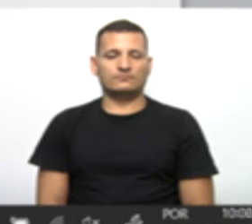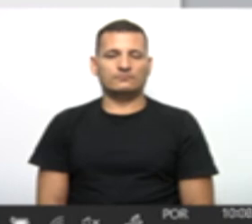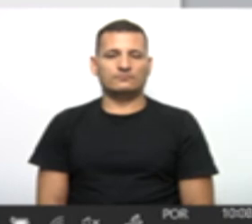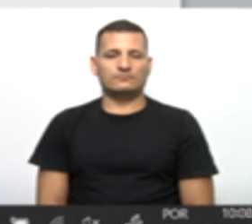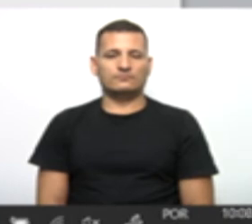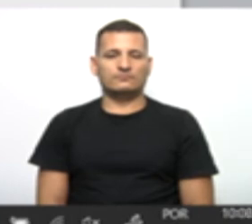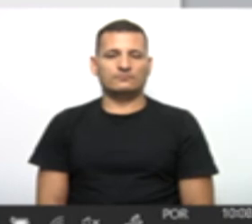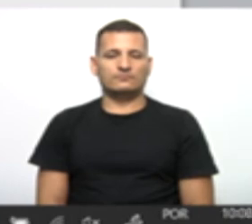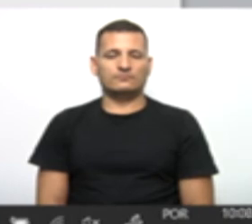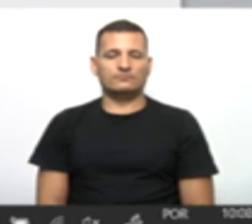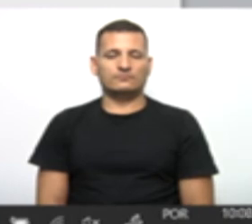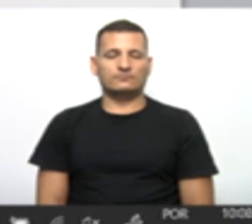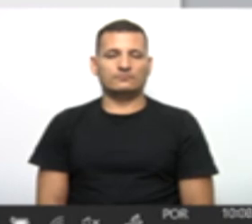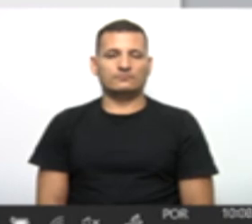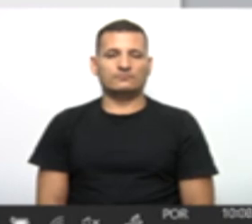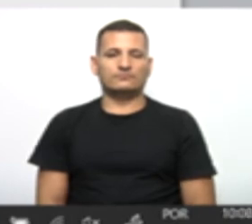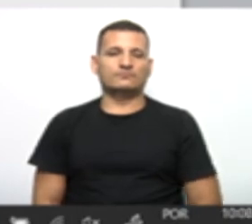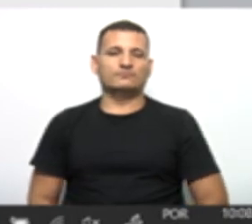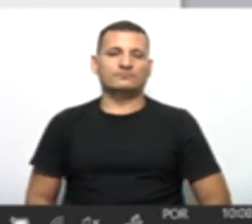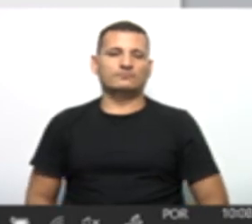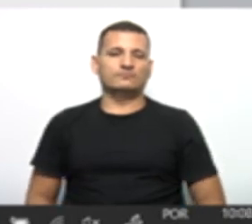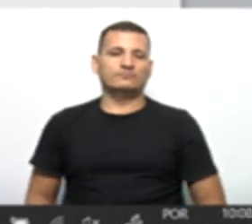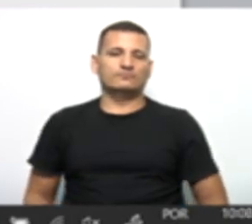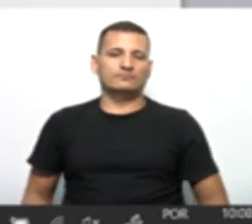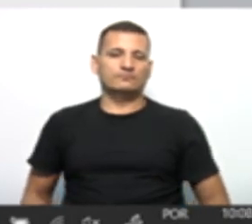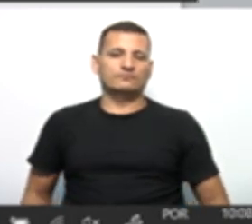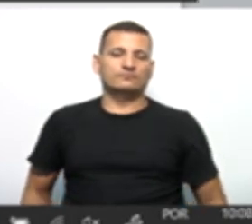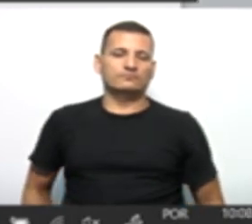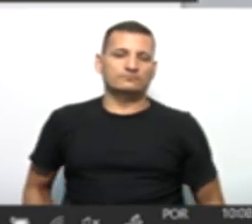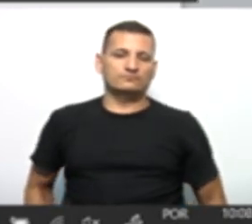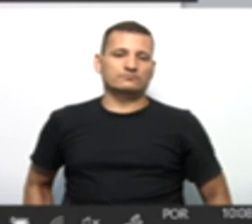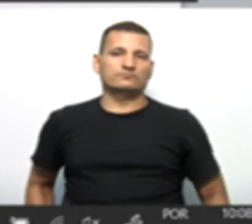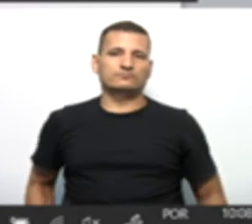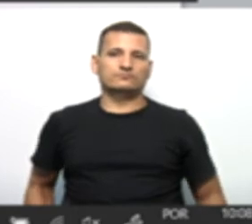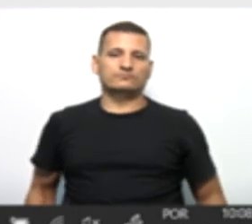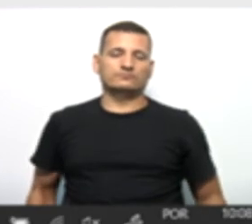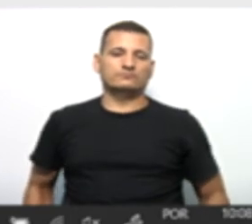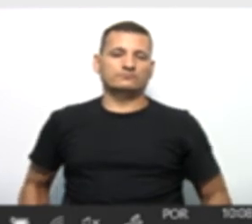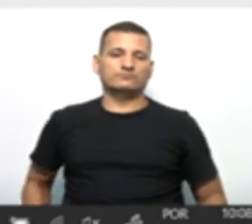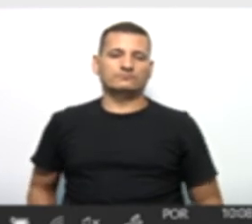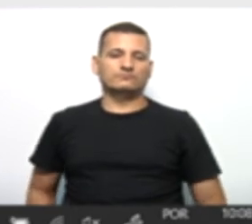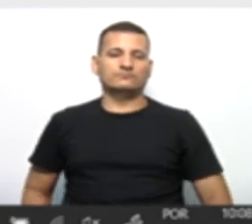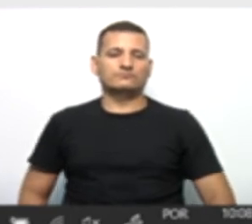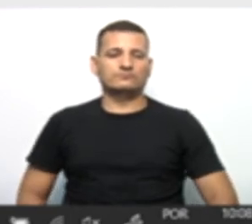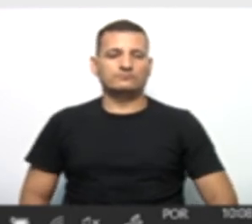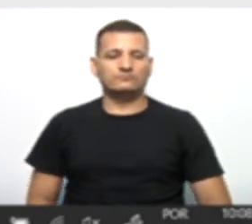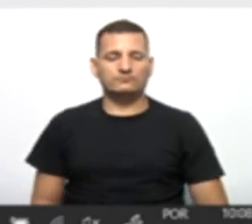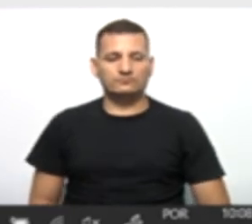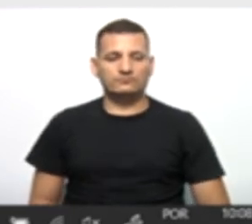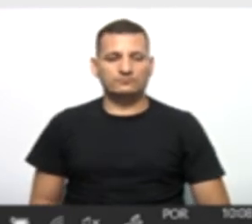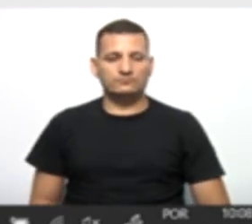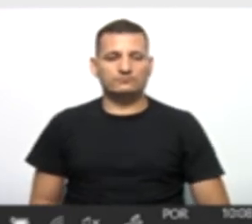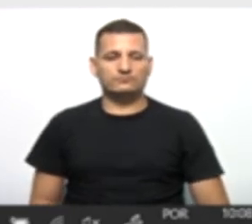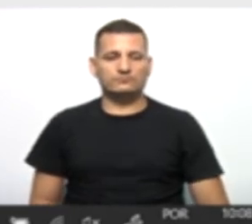Insert into tarefas, data de entrega, descrição, disciplina. Vamos colocar aqui no nosso